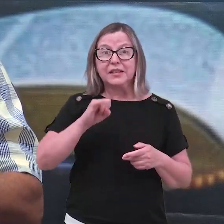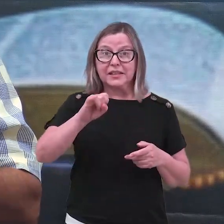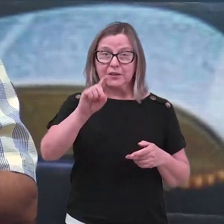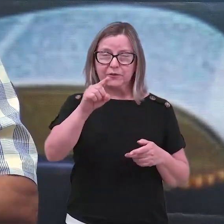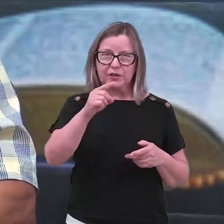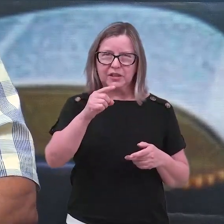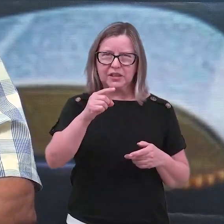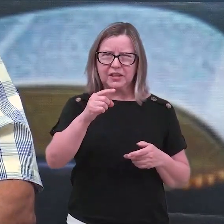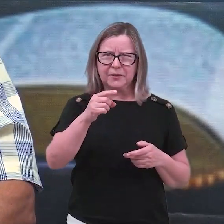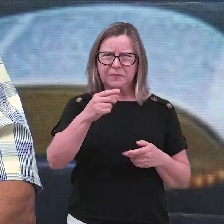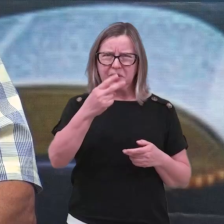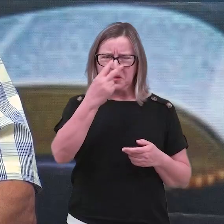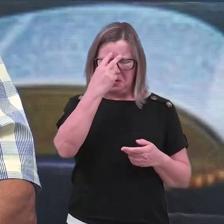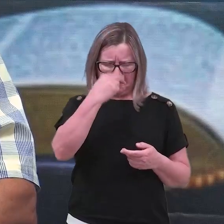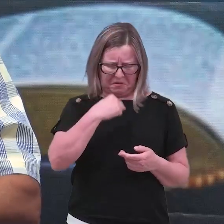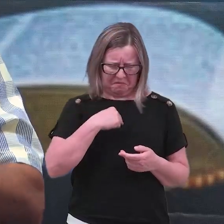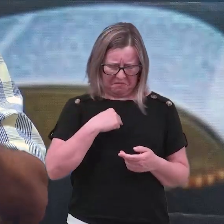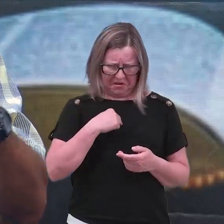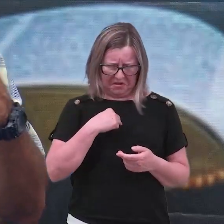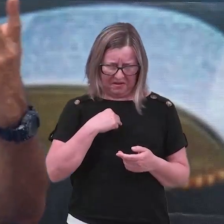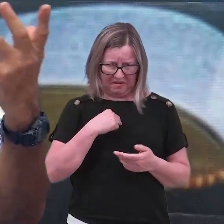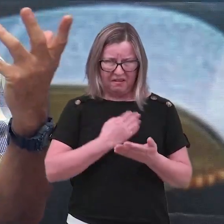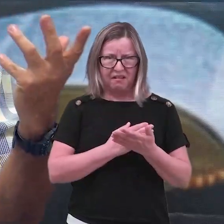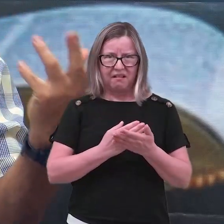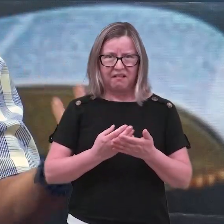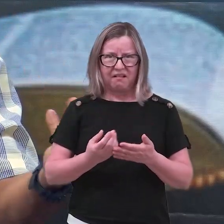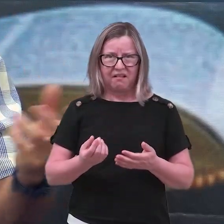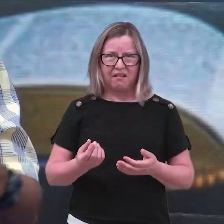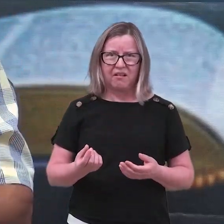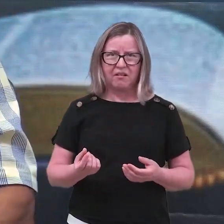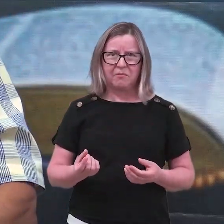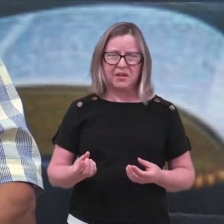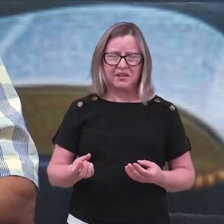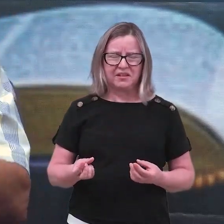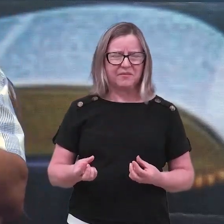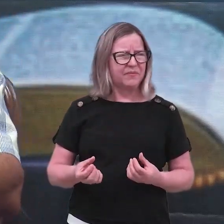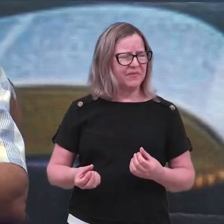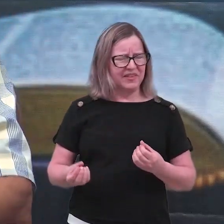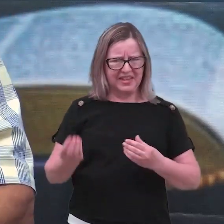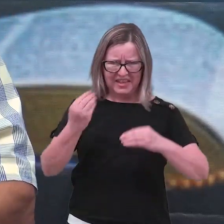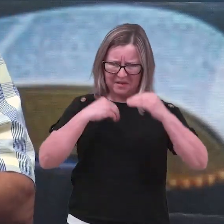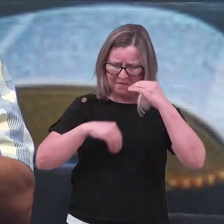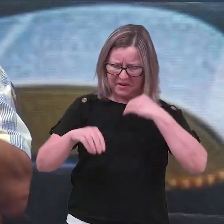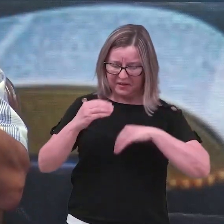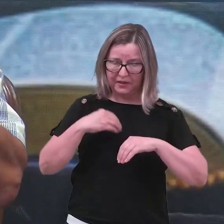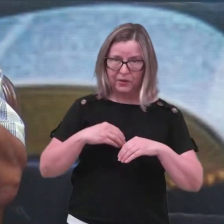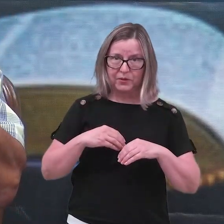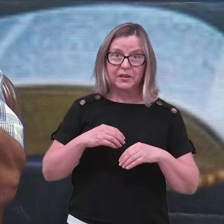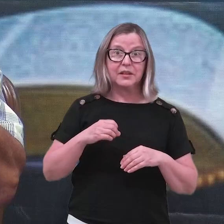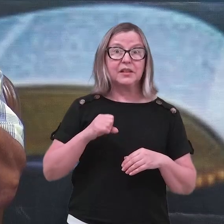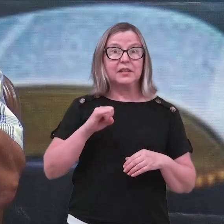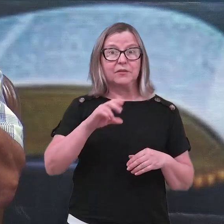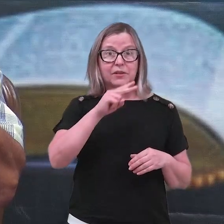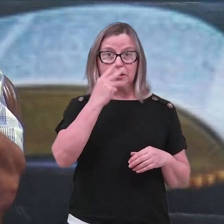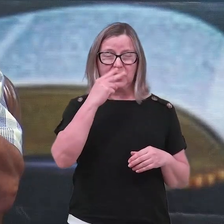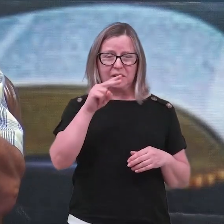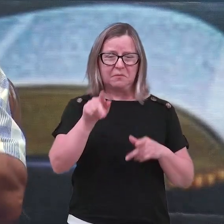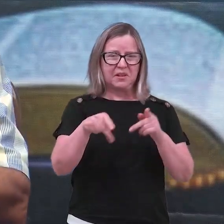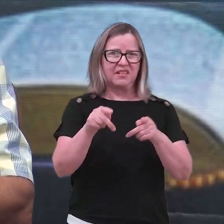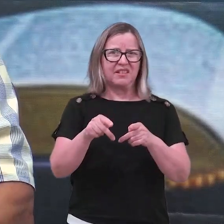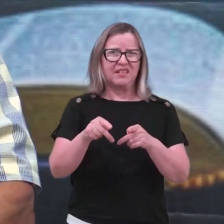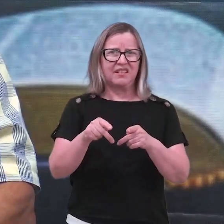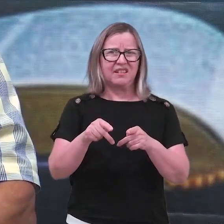você entra em depressão. Quando você olha para as pessoas, decepção. Mas quando você olha para